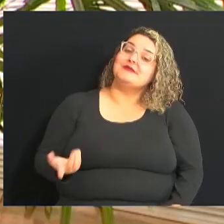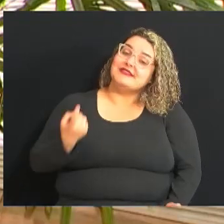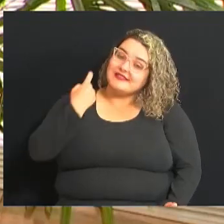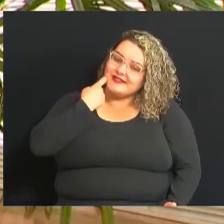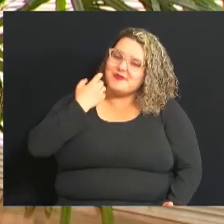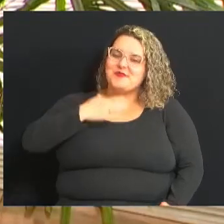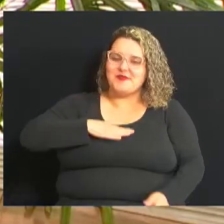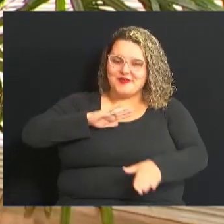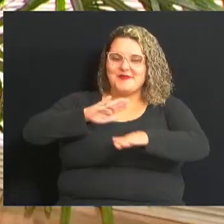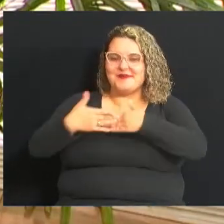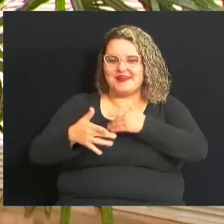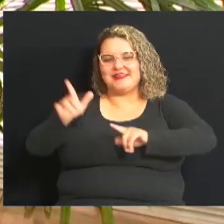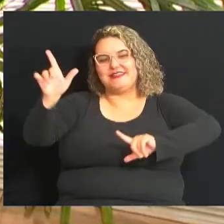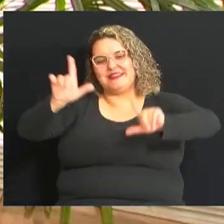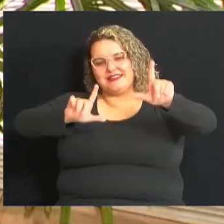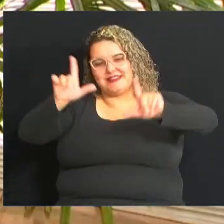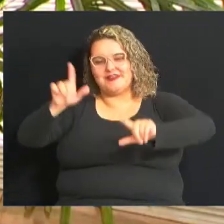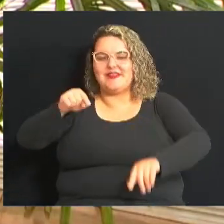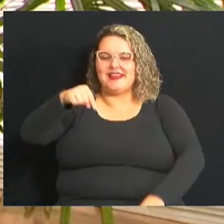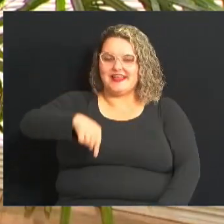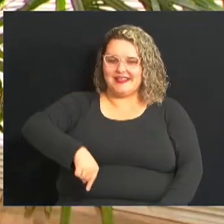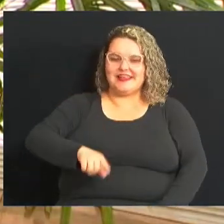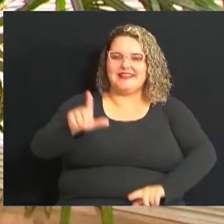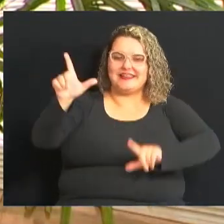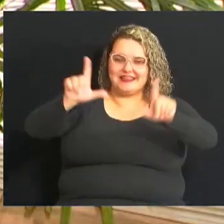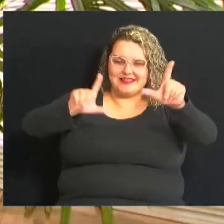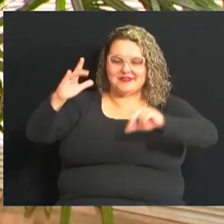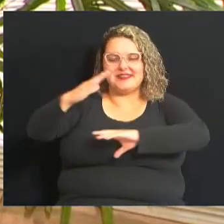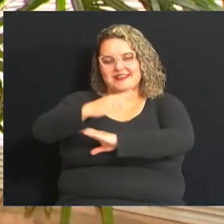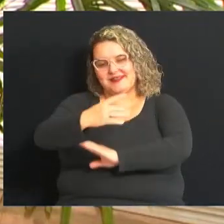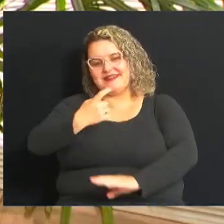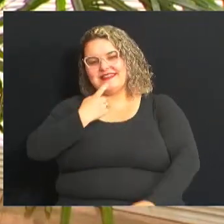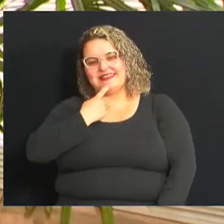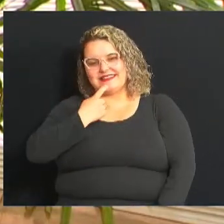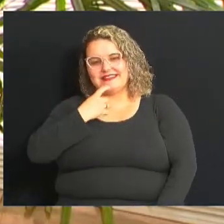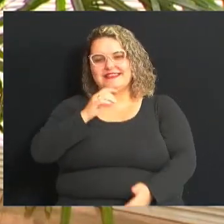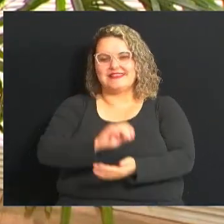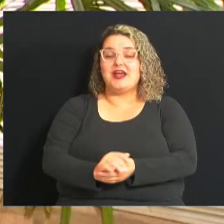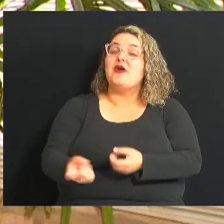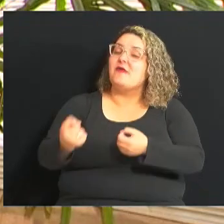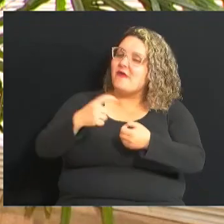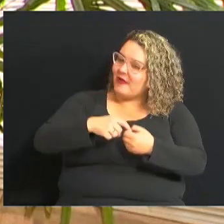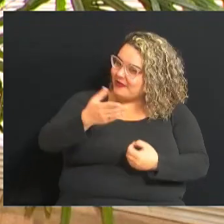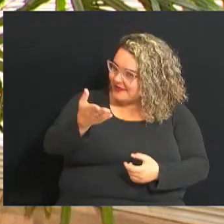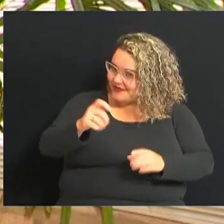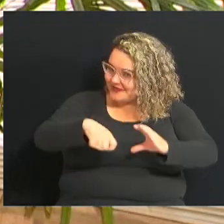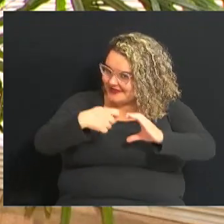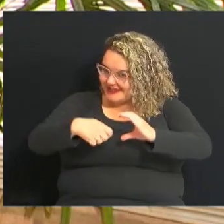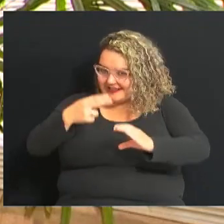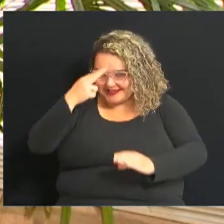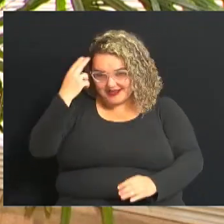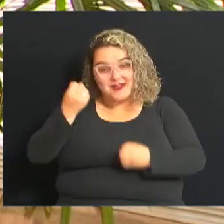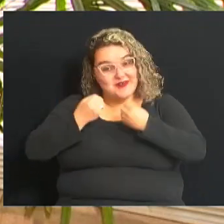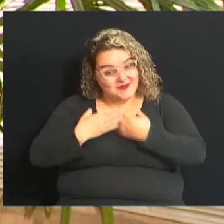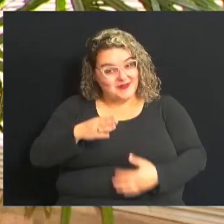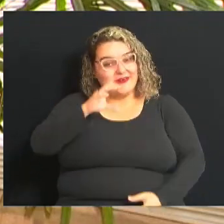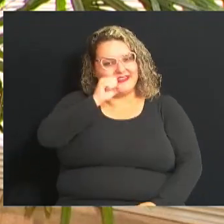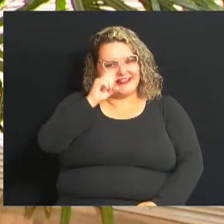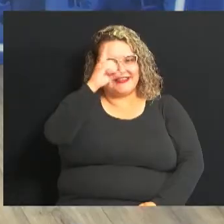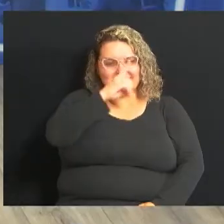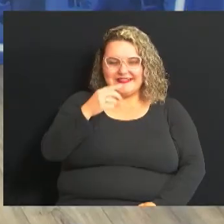Meu Bairro na TV, aqui na tela da TV Câmara Campinas. Eu volto com você e bom final de semana,